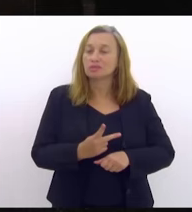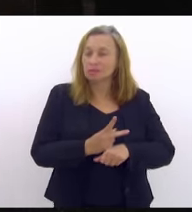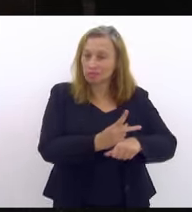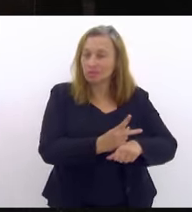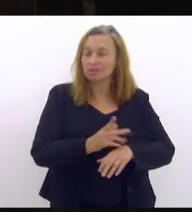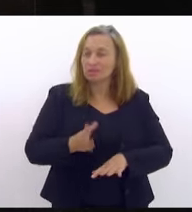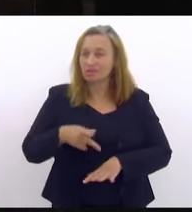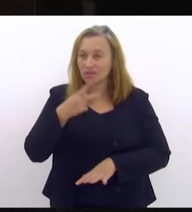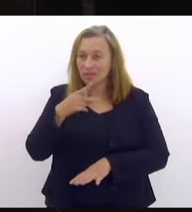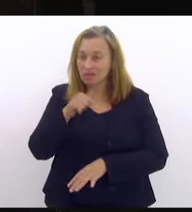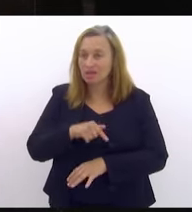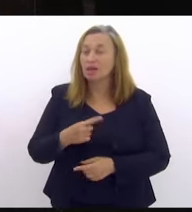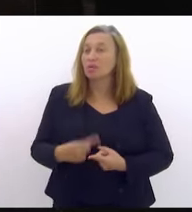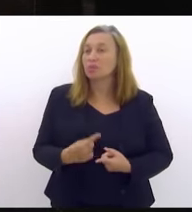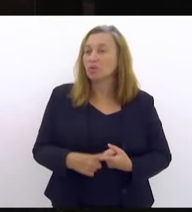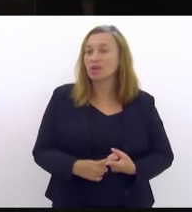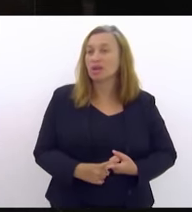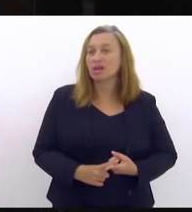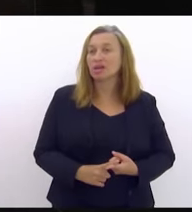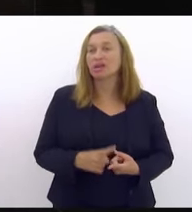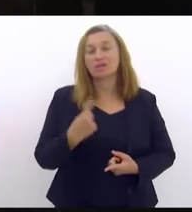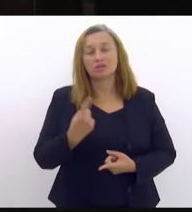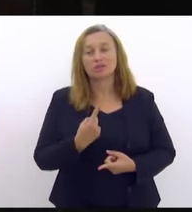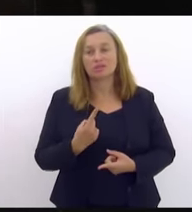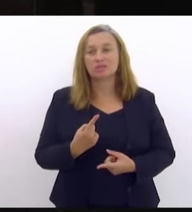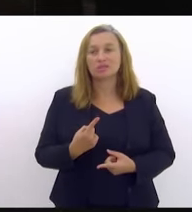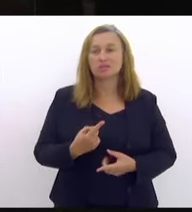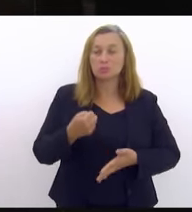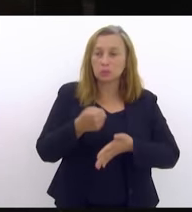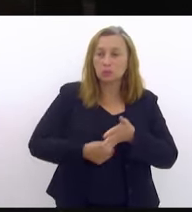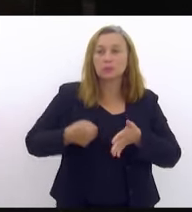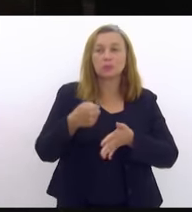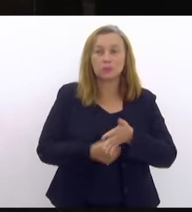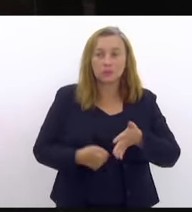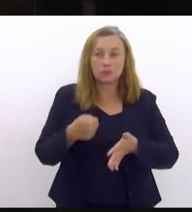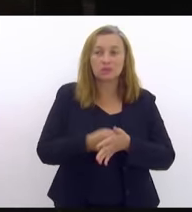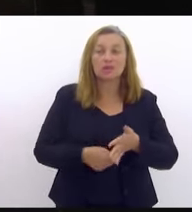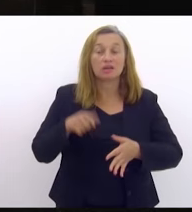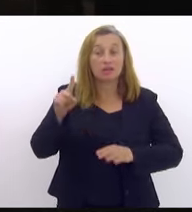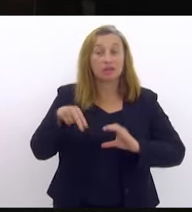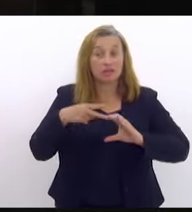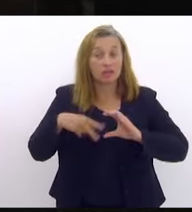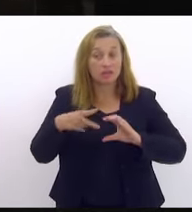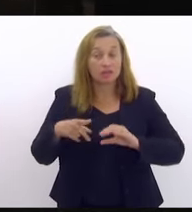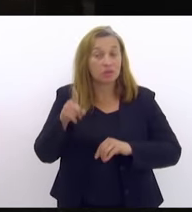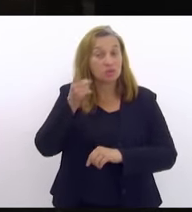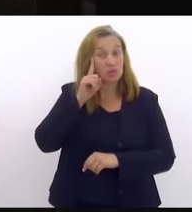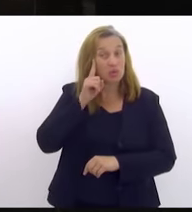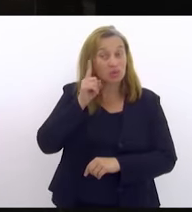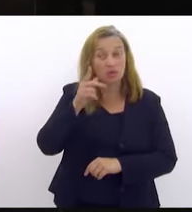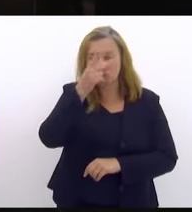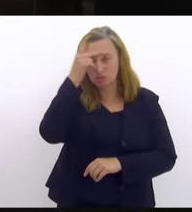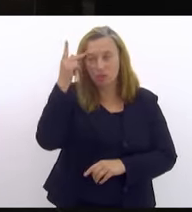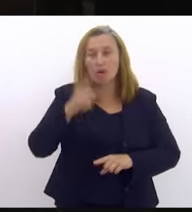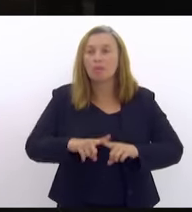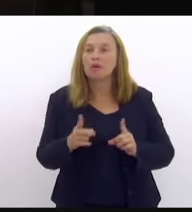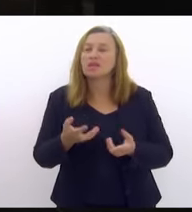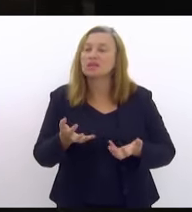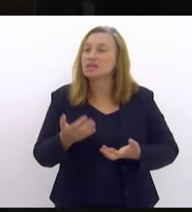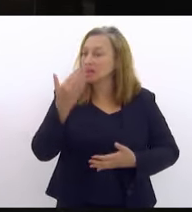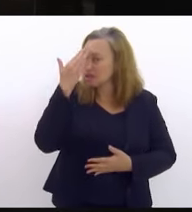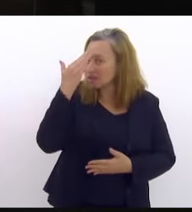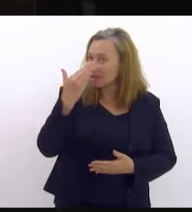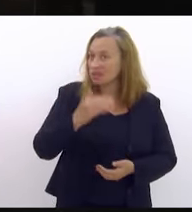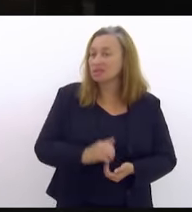foi falado aqui, porque a gente que passa tanto sufoco lá na Câmara e no dia a dia com as pessoas, mas quero